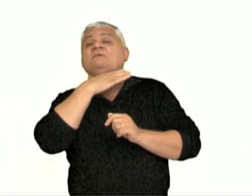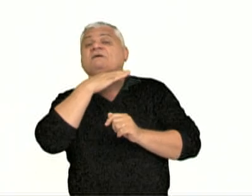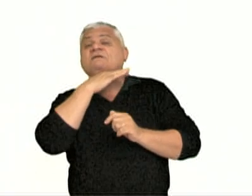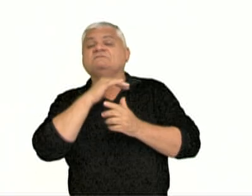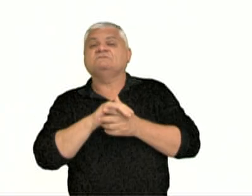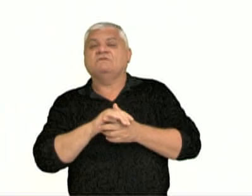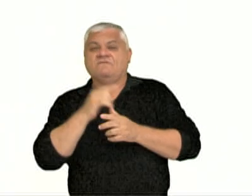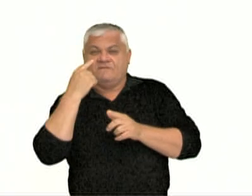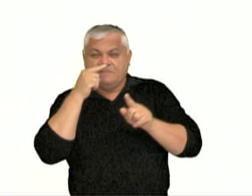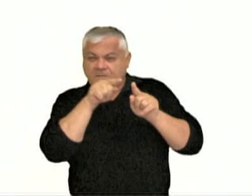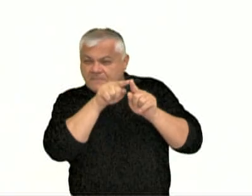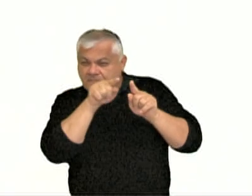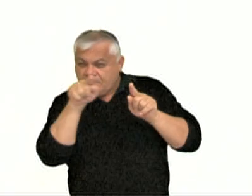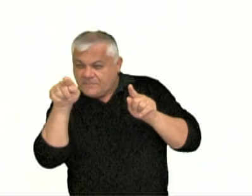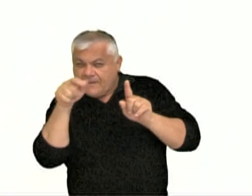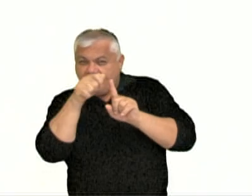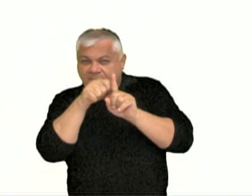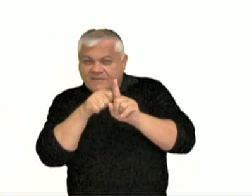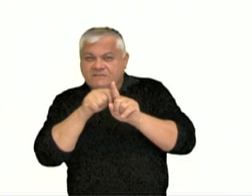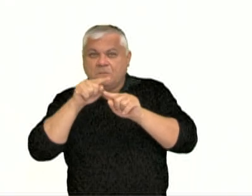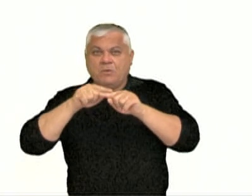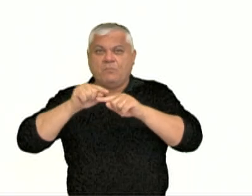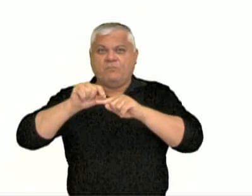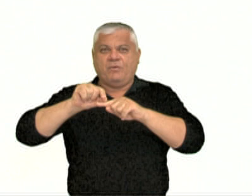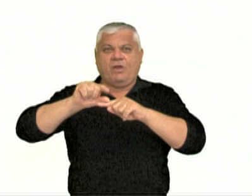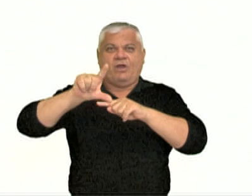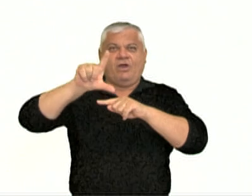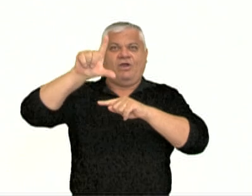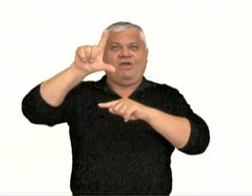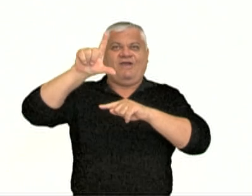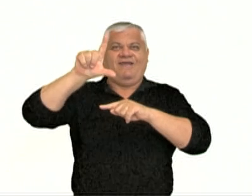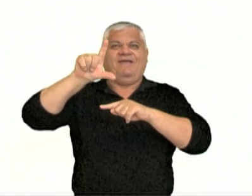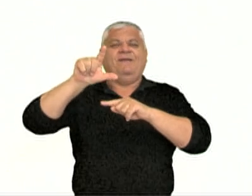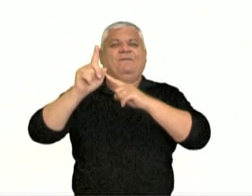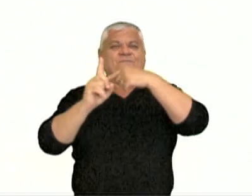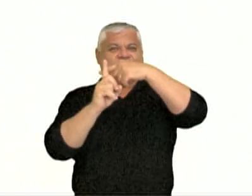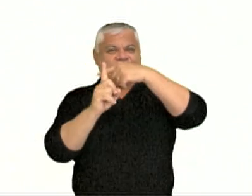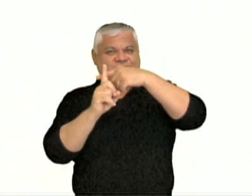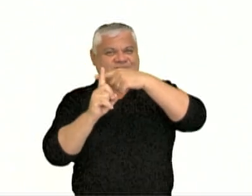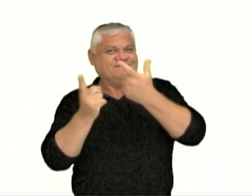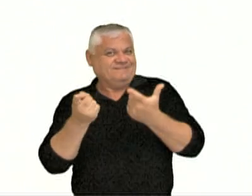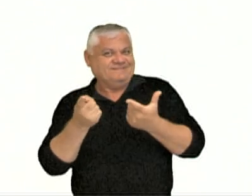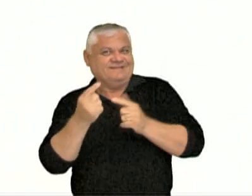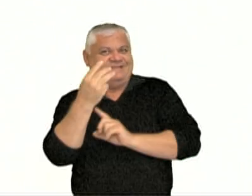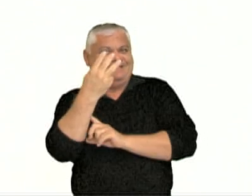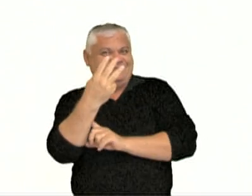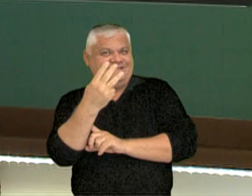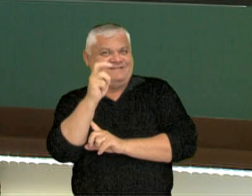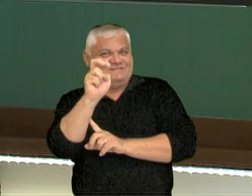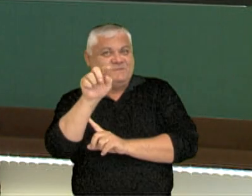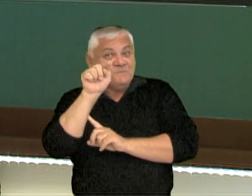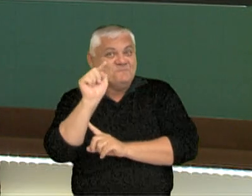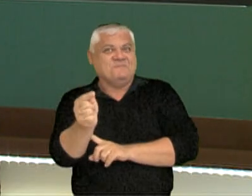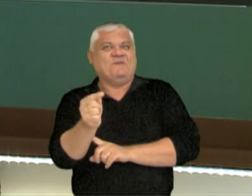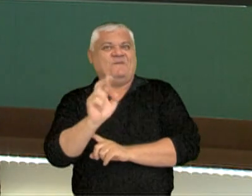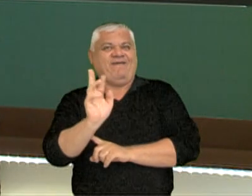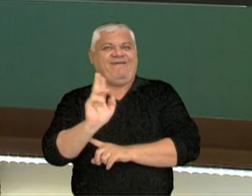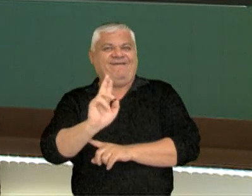vou lá no mês de março e olho o saldo. O saldo foi positivo, né? R$ 35.000,